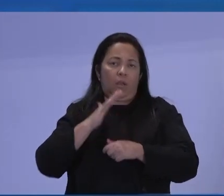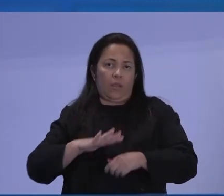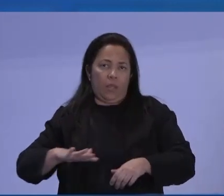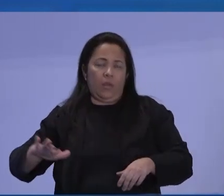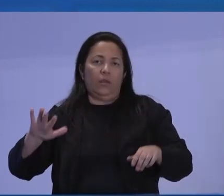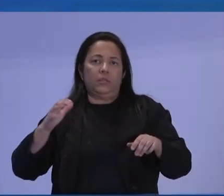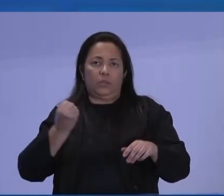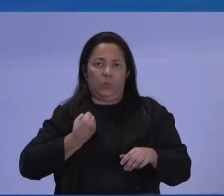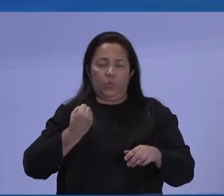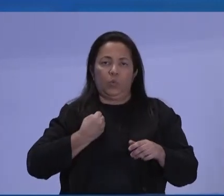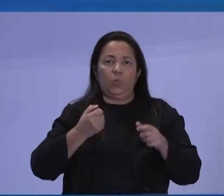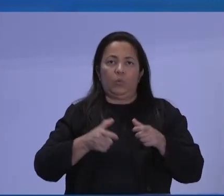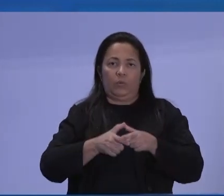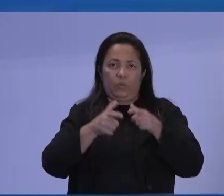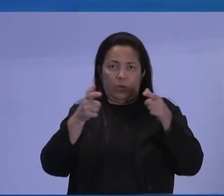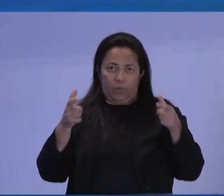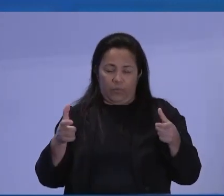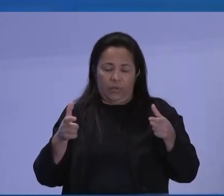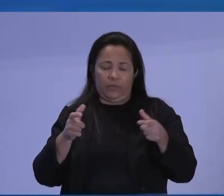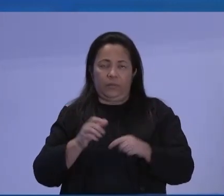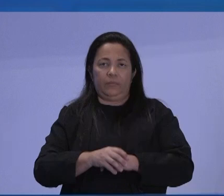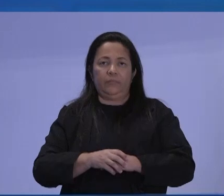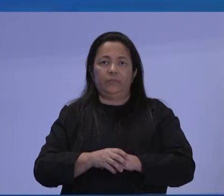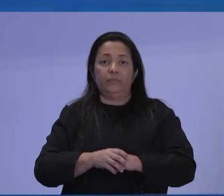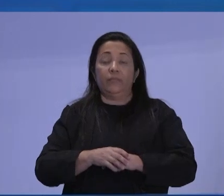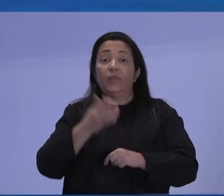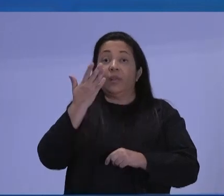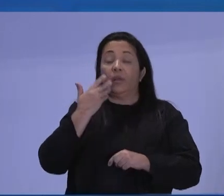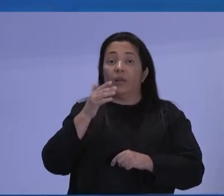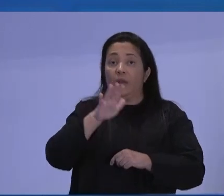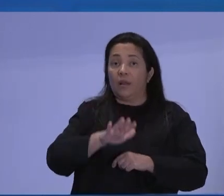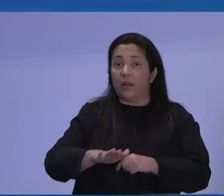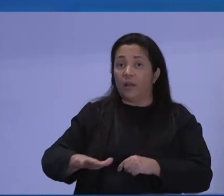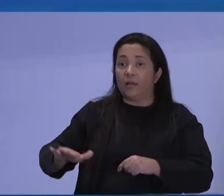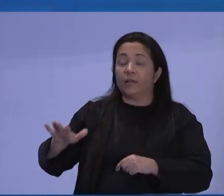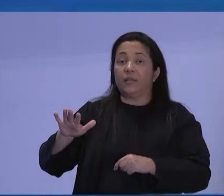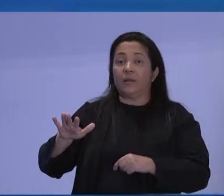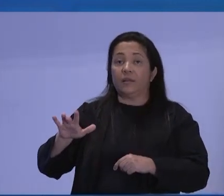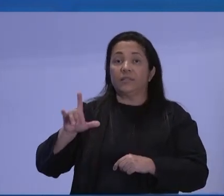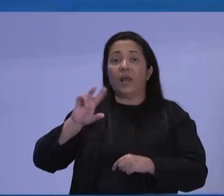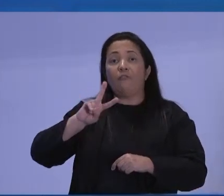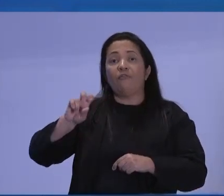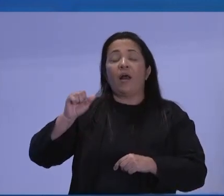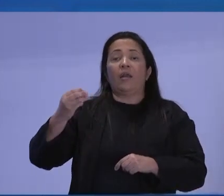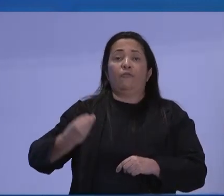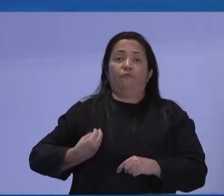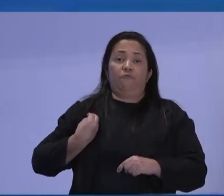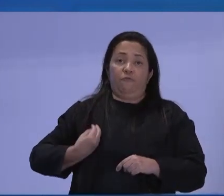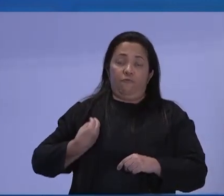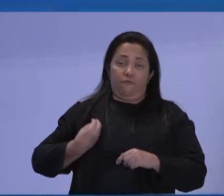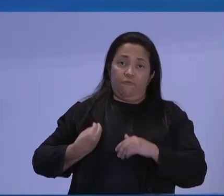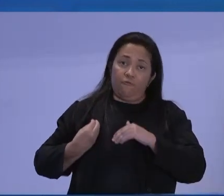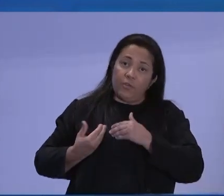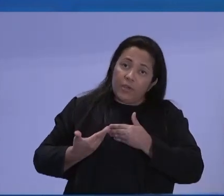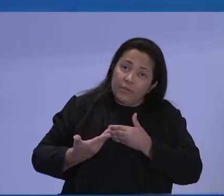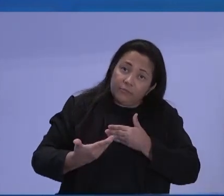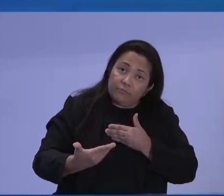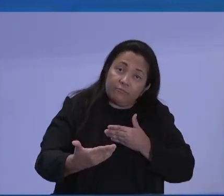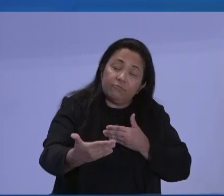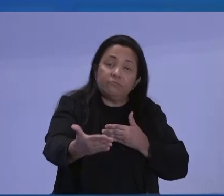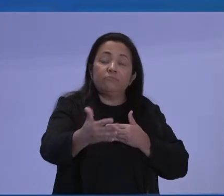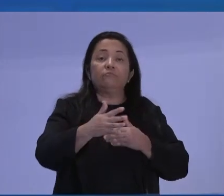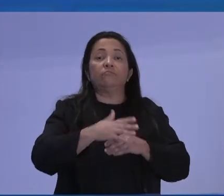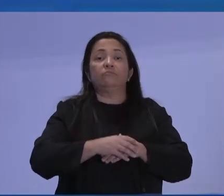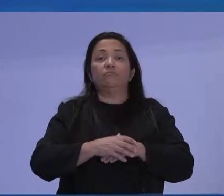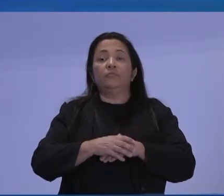é representativo, e a criança ainda vai viver muito tempo, tá? Tendo uma grande chance de